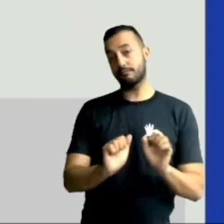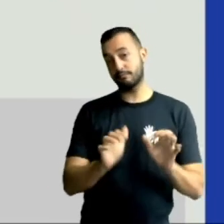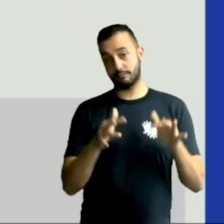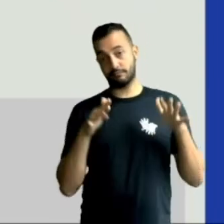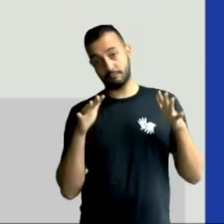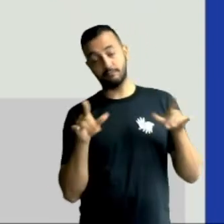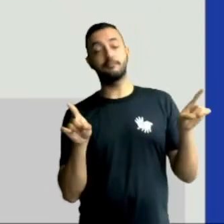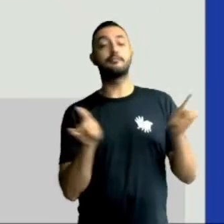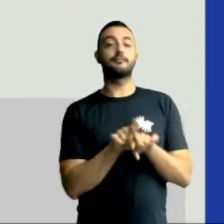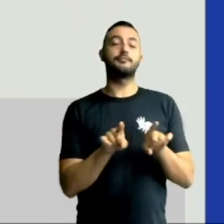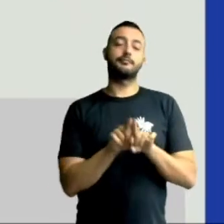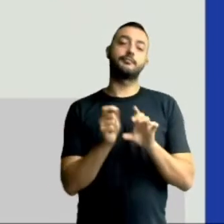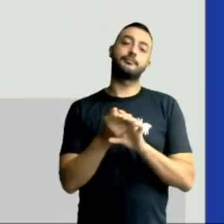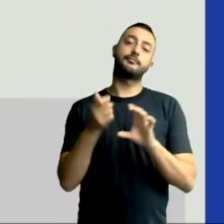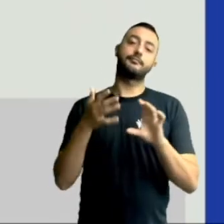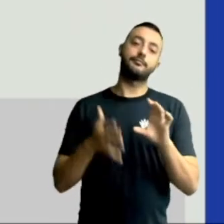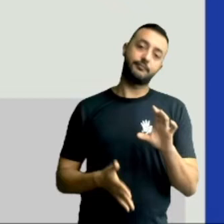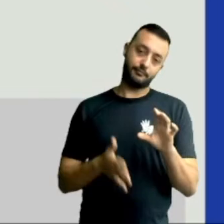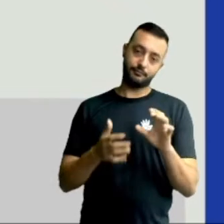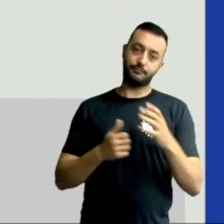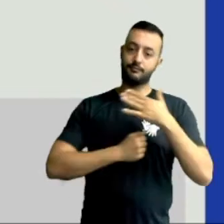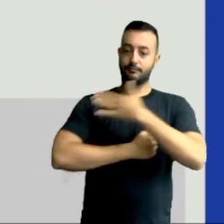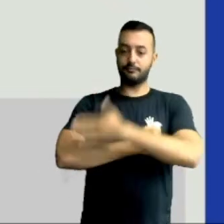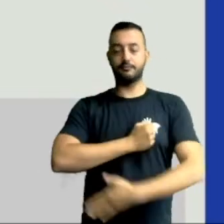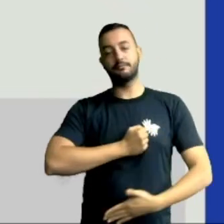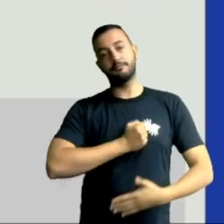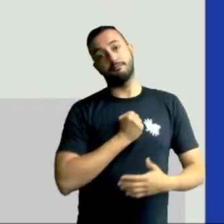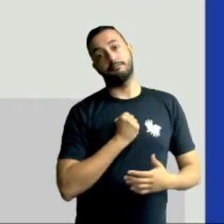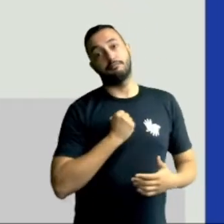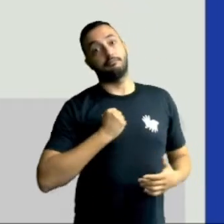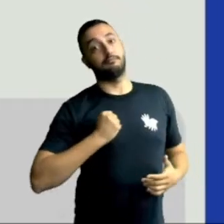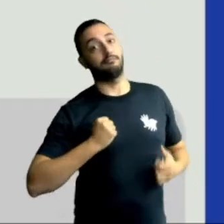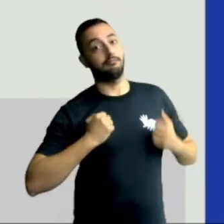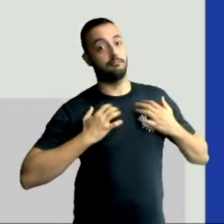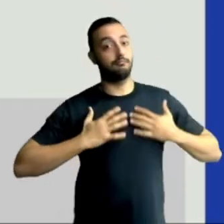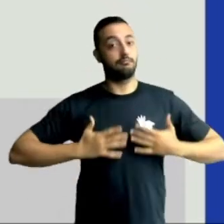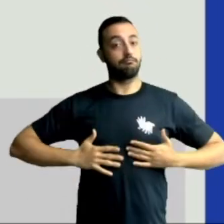Brilhante também está caracterizando, no caso, armadura brilhante.